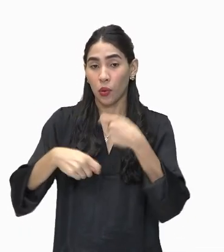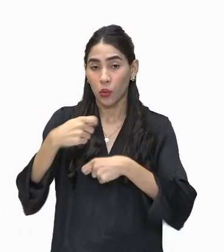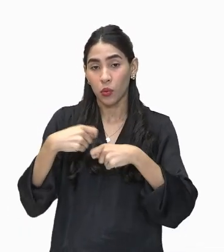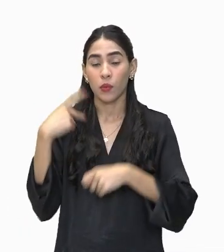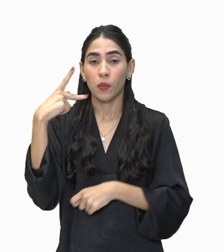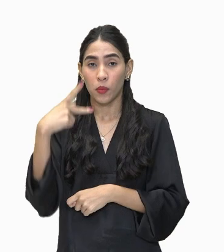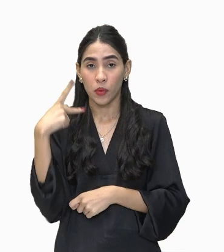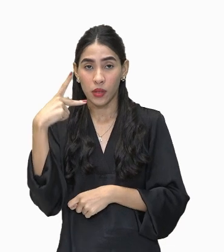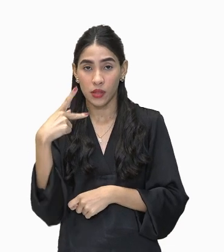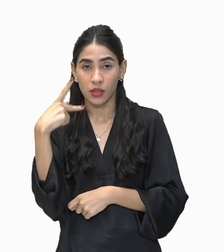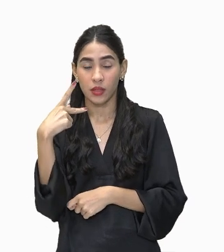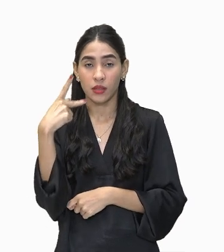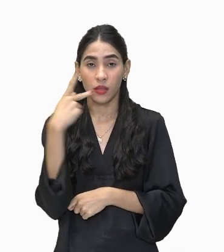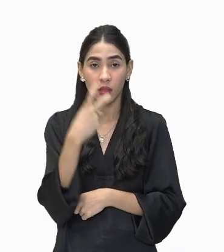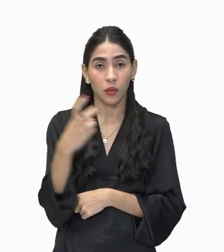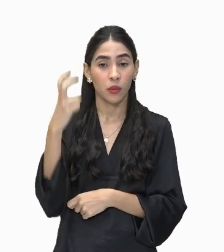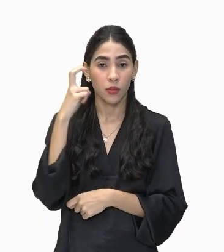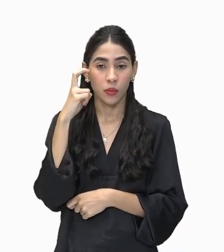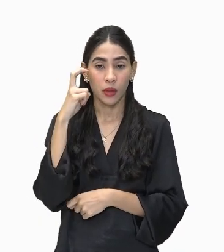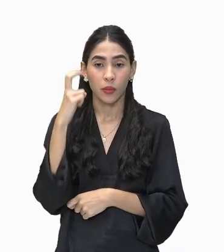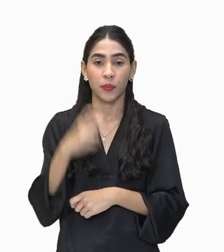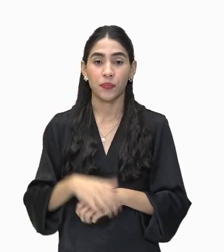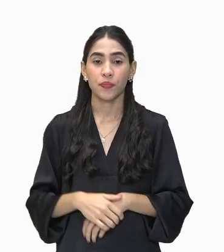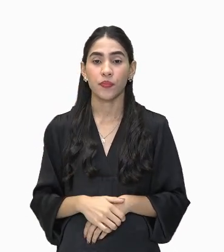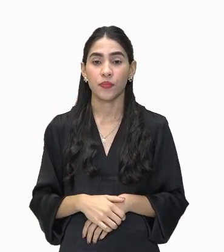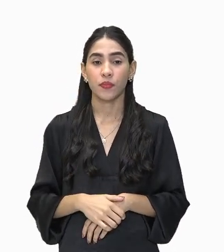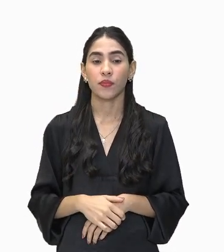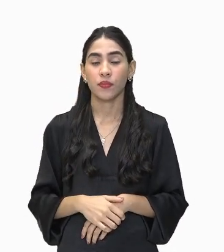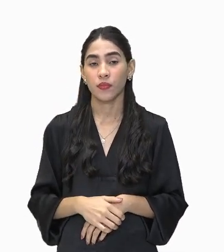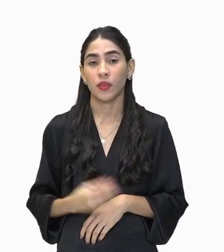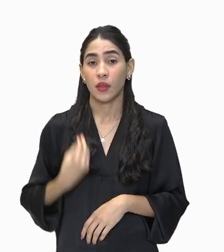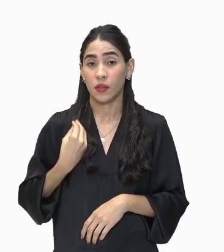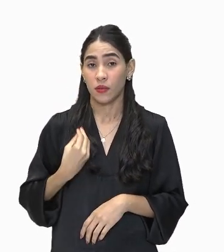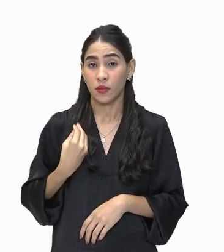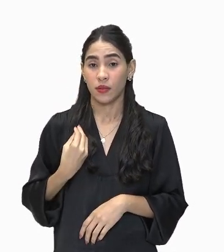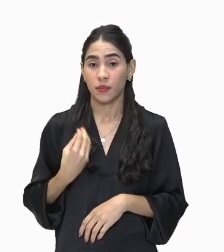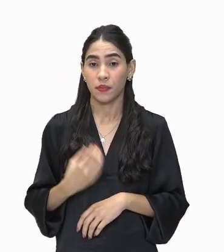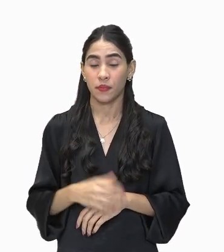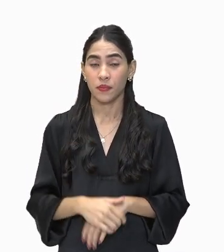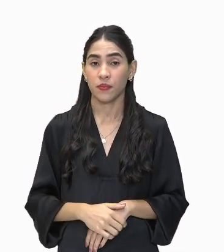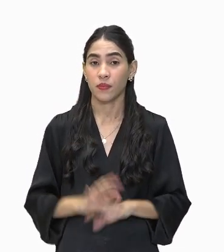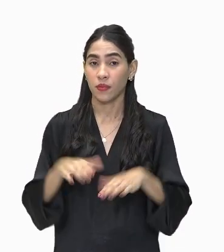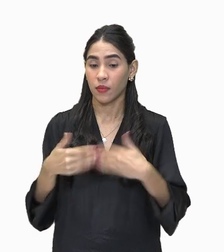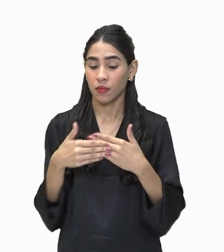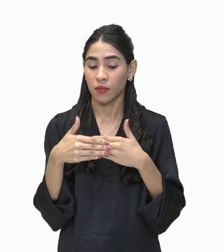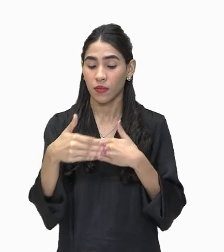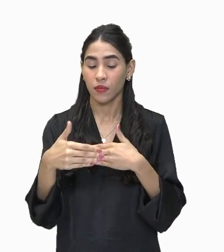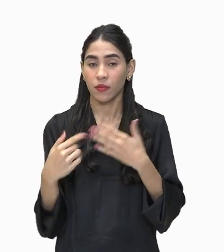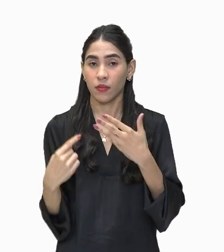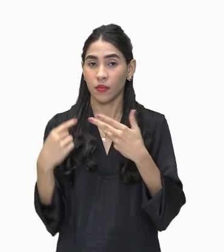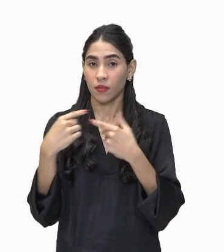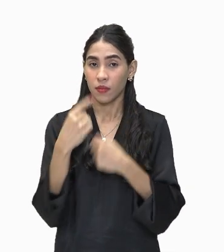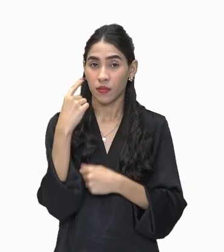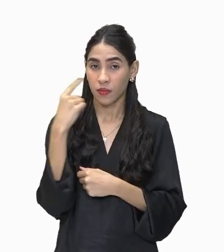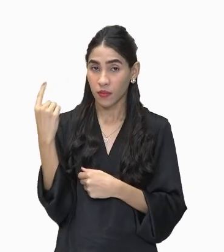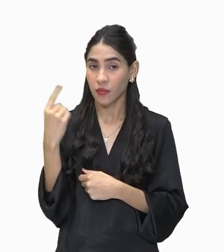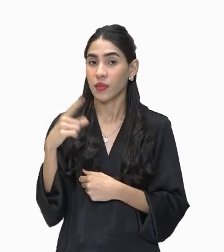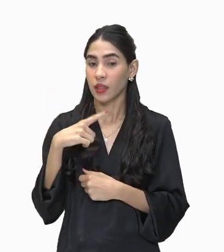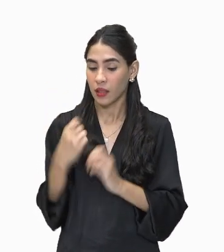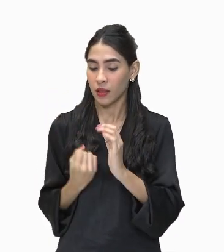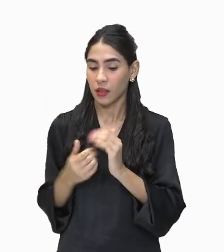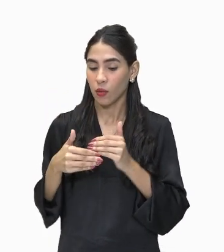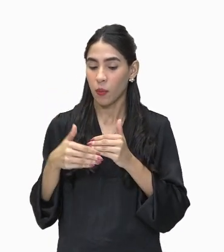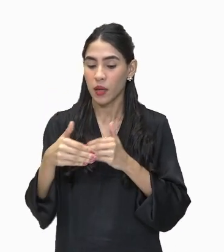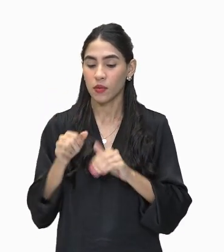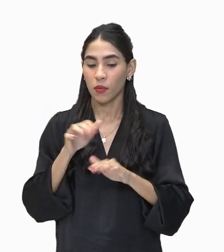econômicas, políticas e culturais em que vivem. Então, a partir daí, nós vamos ter o movimento social,